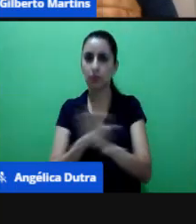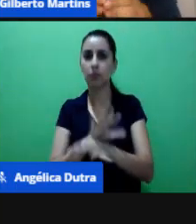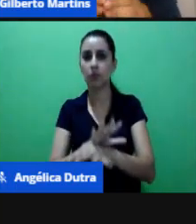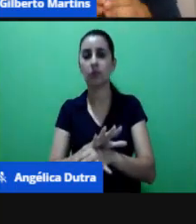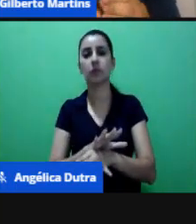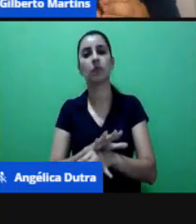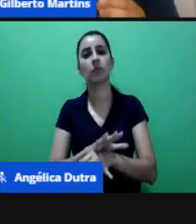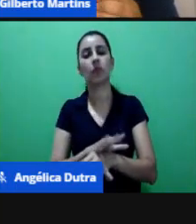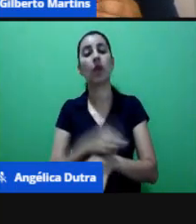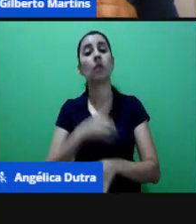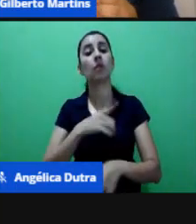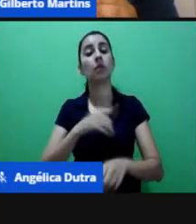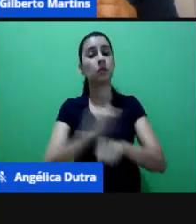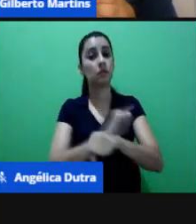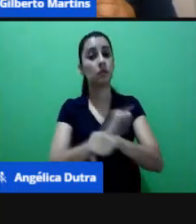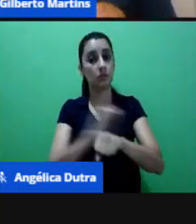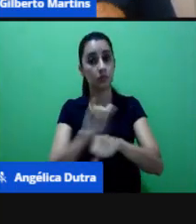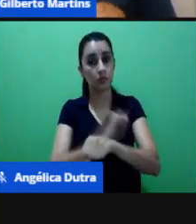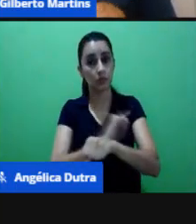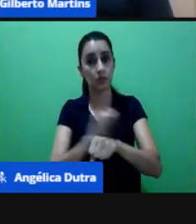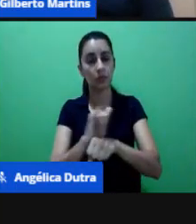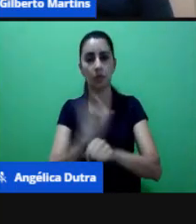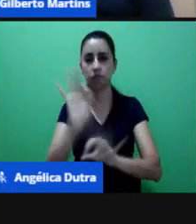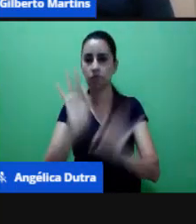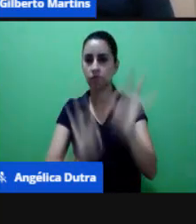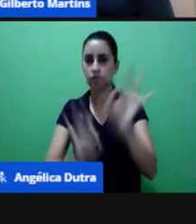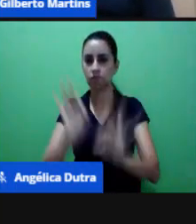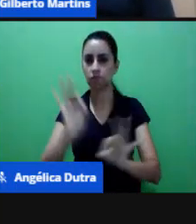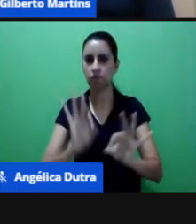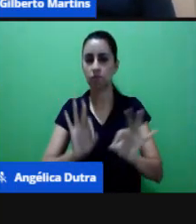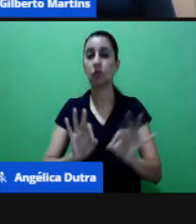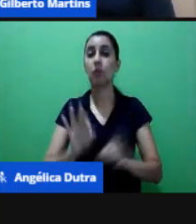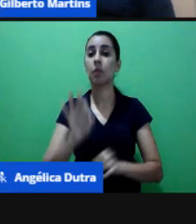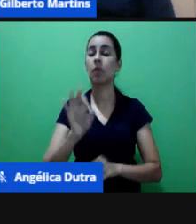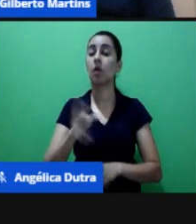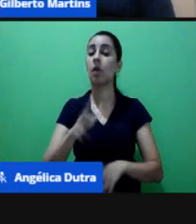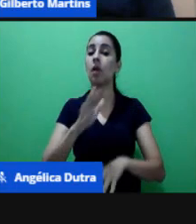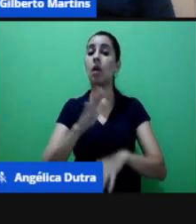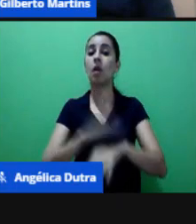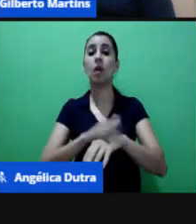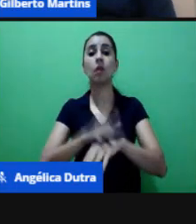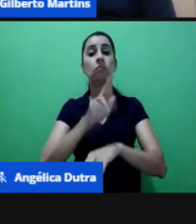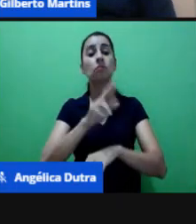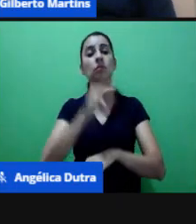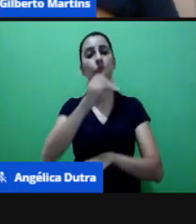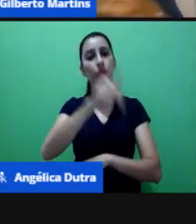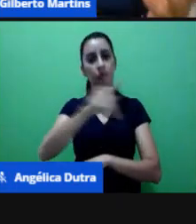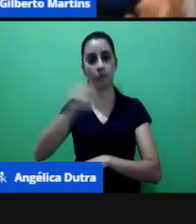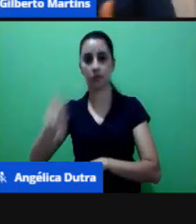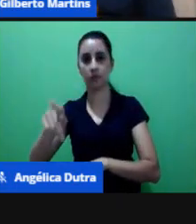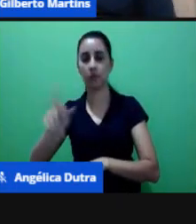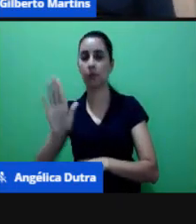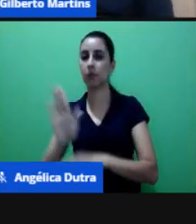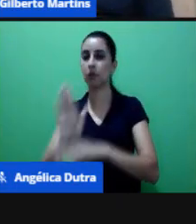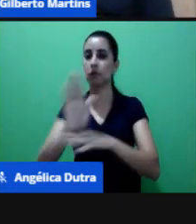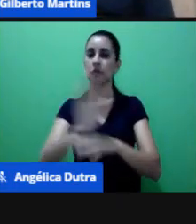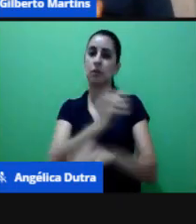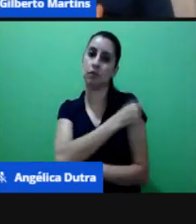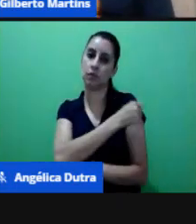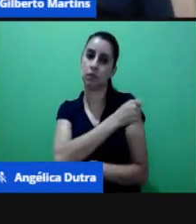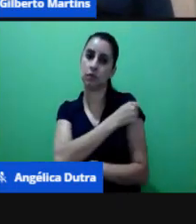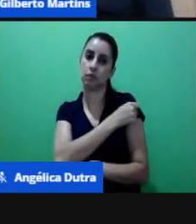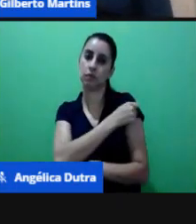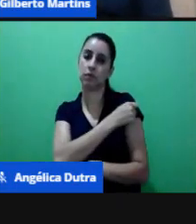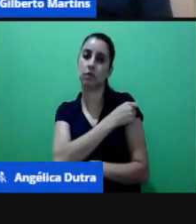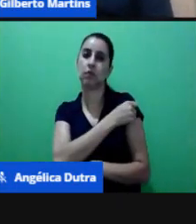forma estratégica elaboradas pelos professores, proporcionando ao aluno, ou por qualquer que esteja,